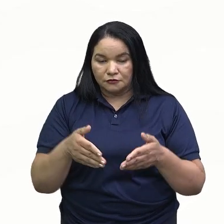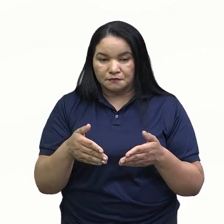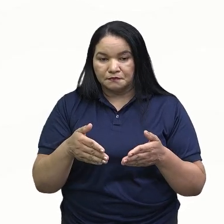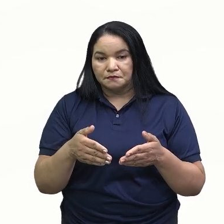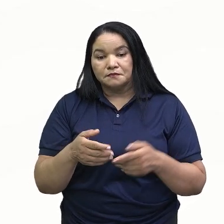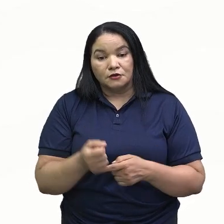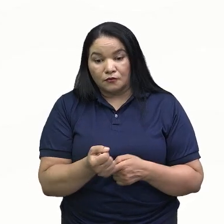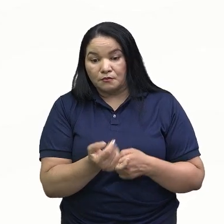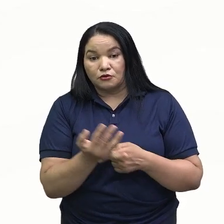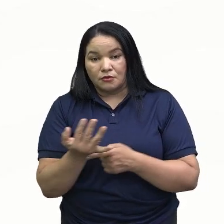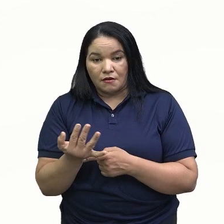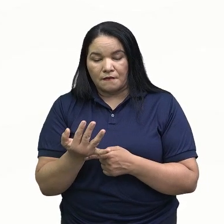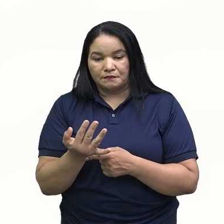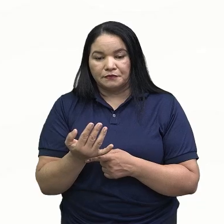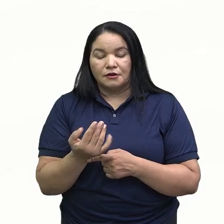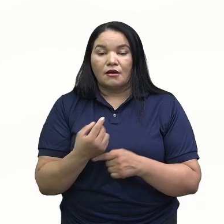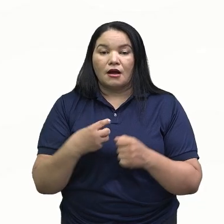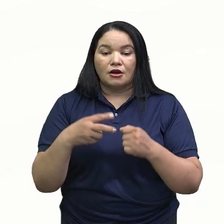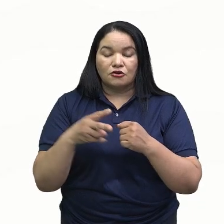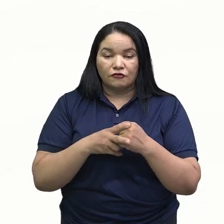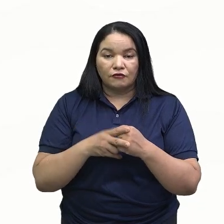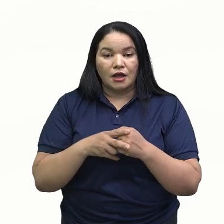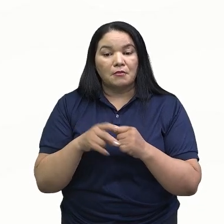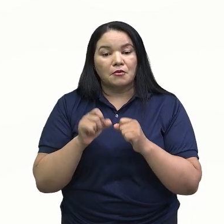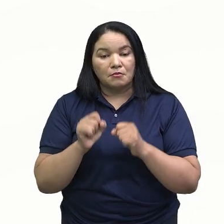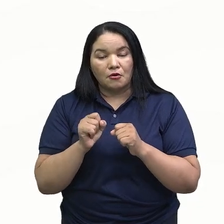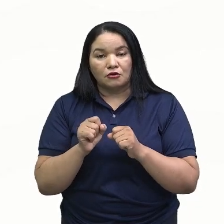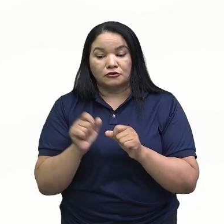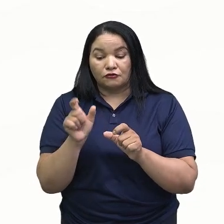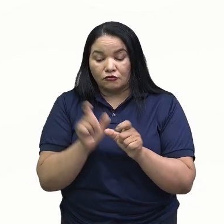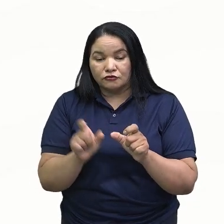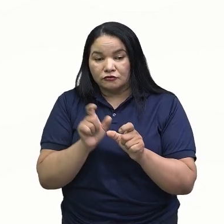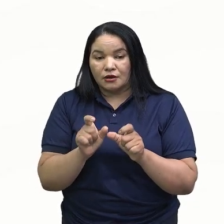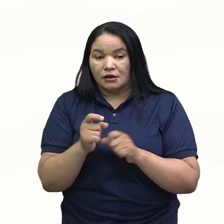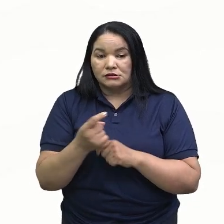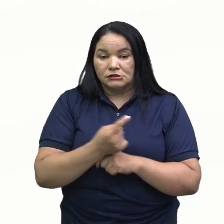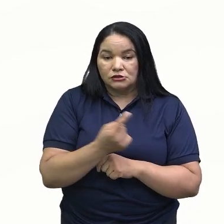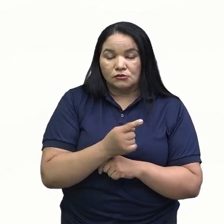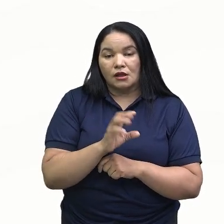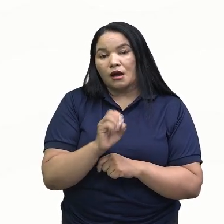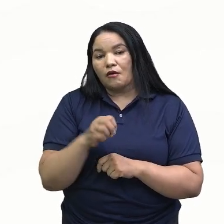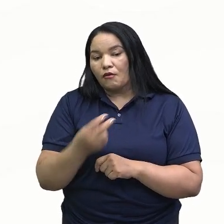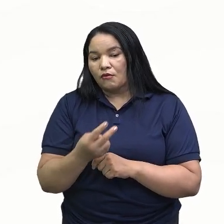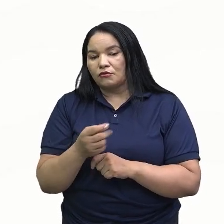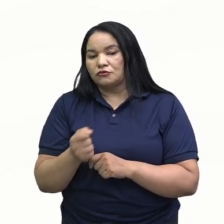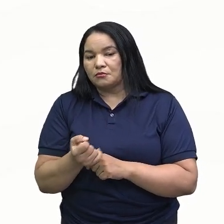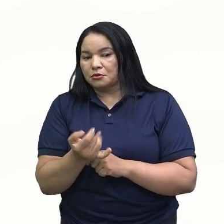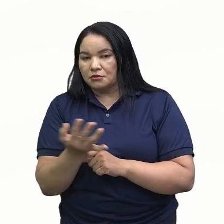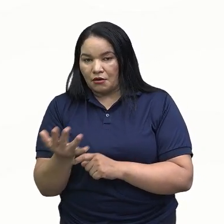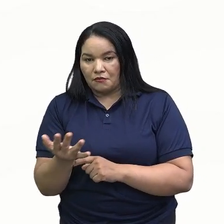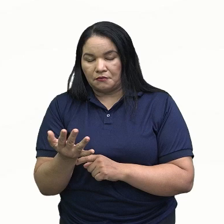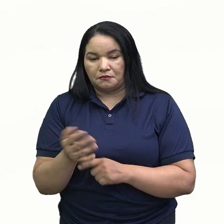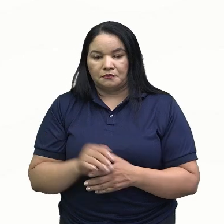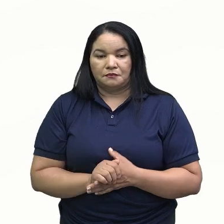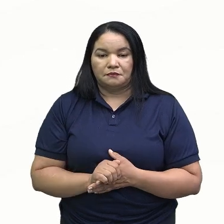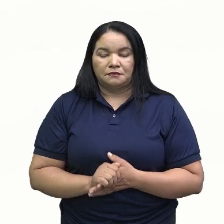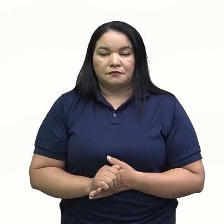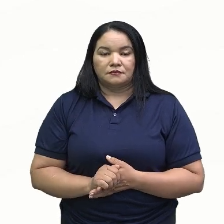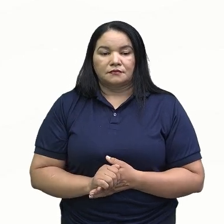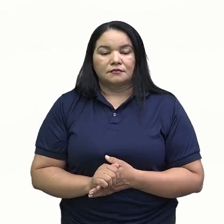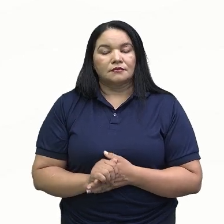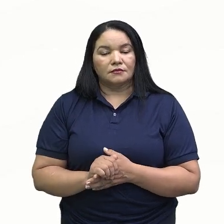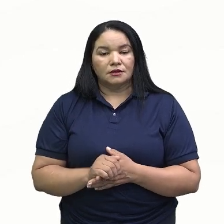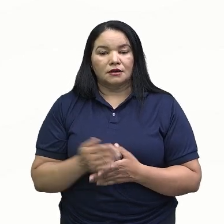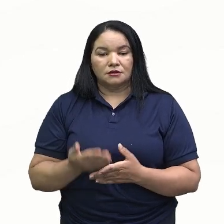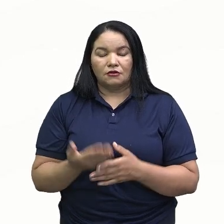verbo pode tanto ir para o singular ou para o plural. Então, vejam que as duas formas, né, podem caber aí, né? A